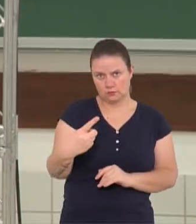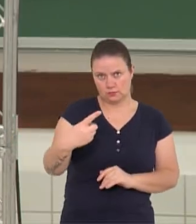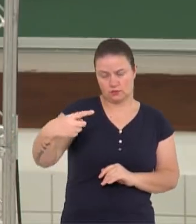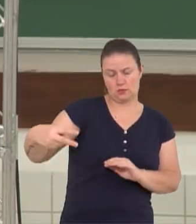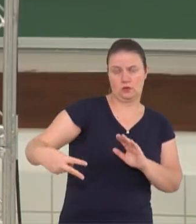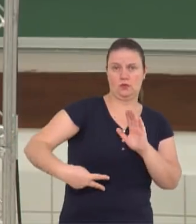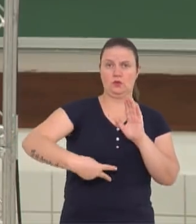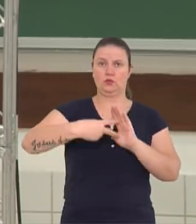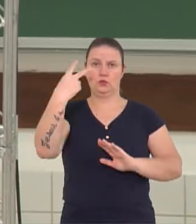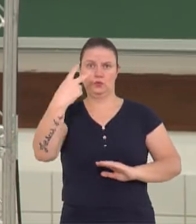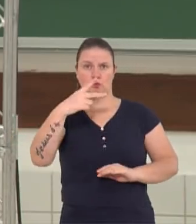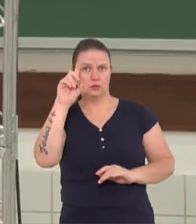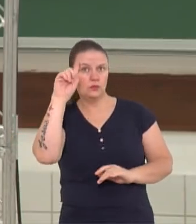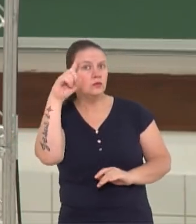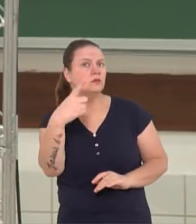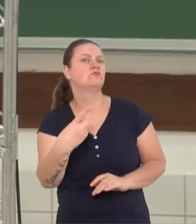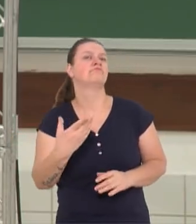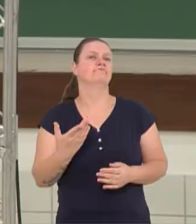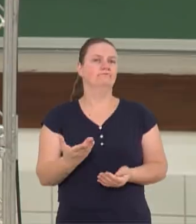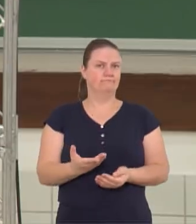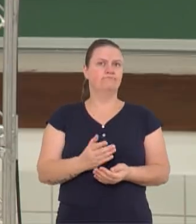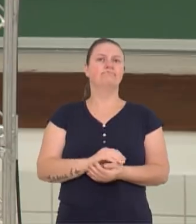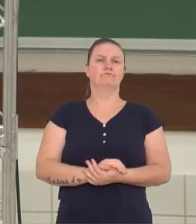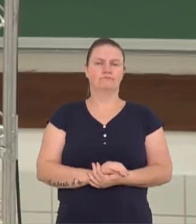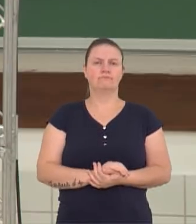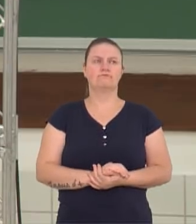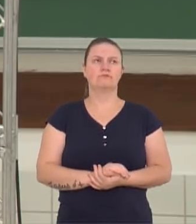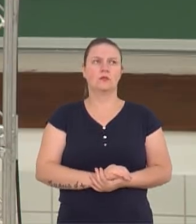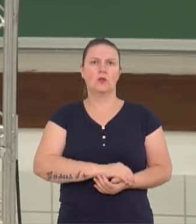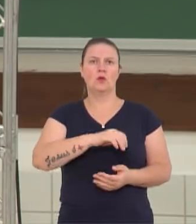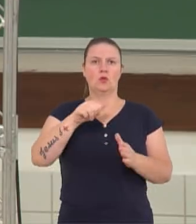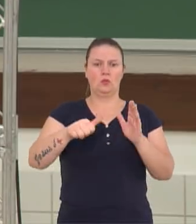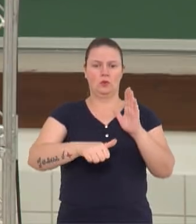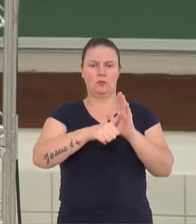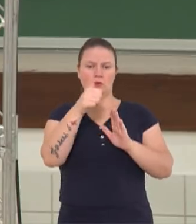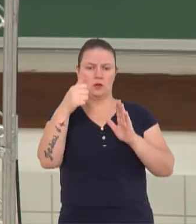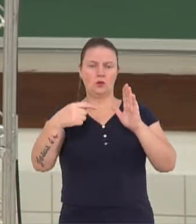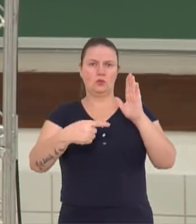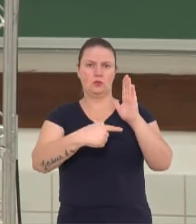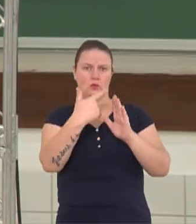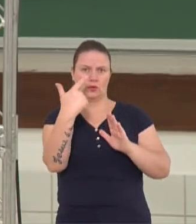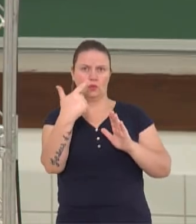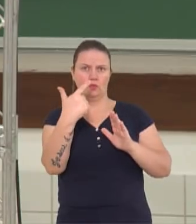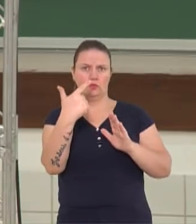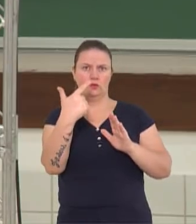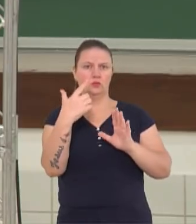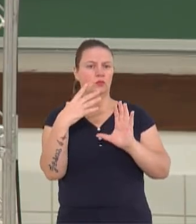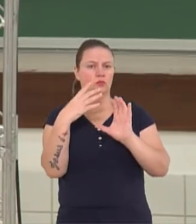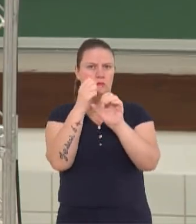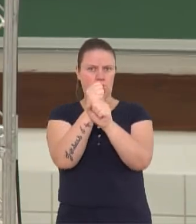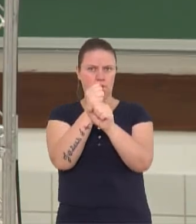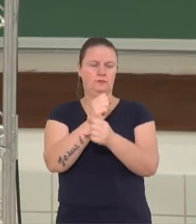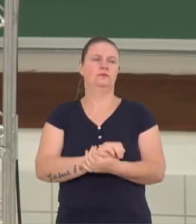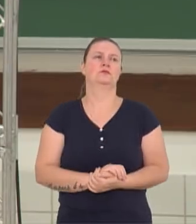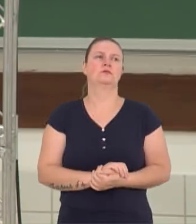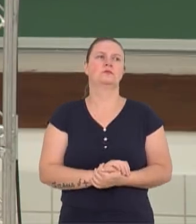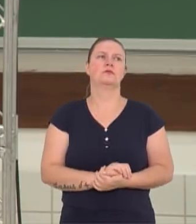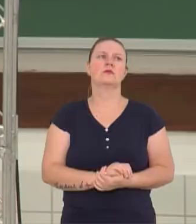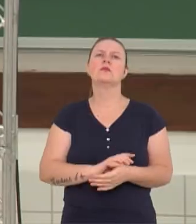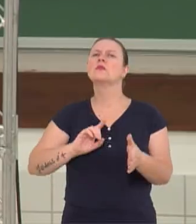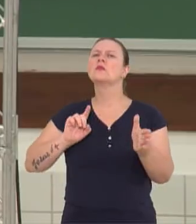no segundo dia, certo? Então, juntou o primeiro dia mais o segundo dia. E a pergunta é o quê, ó?